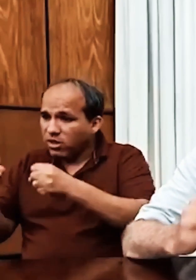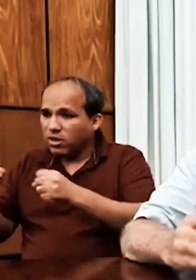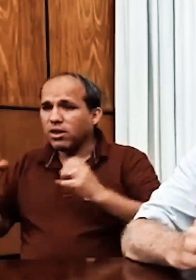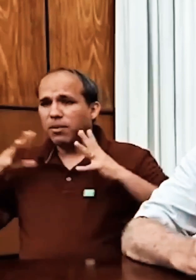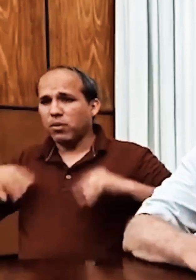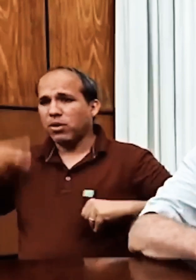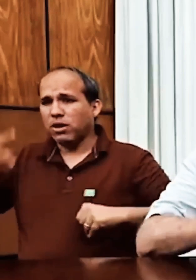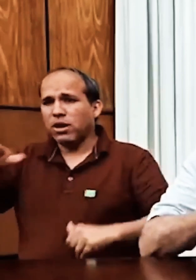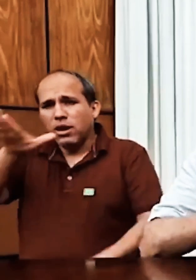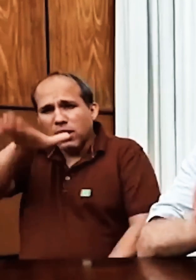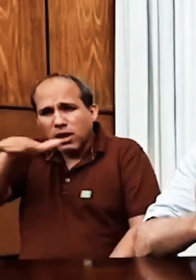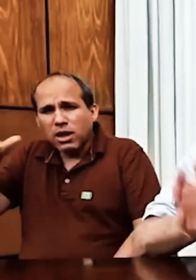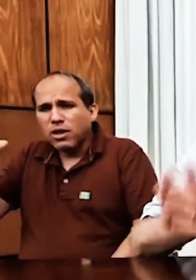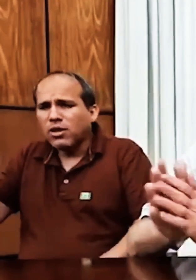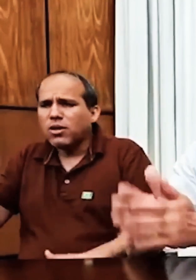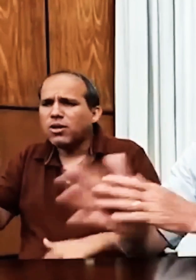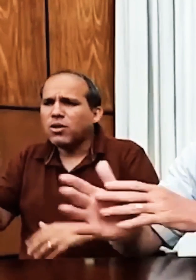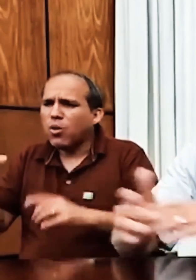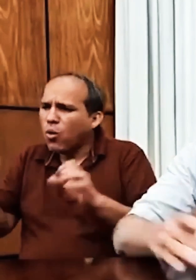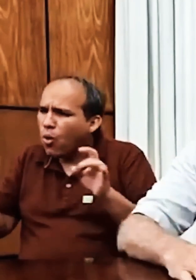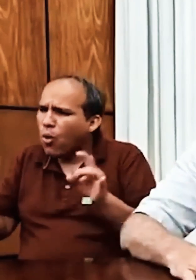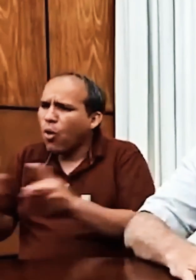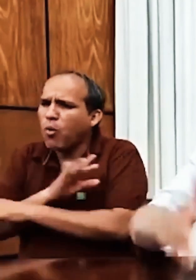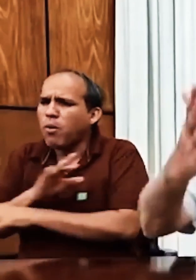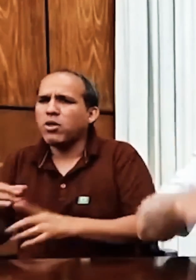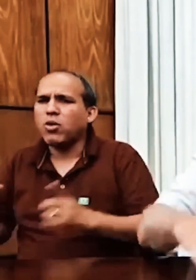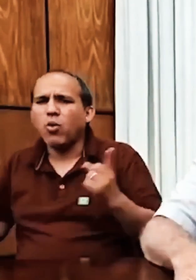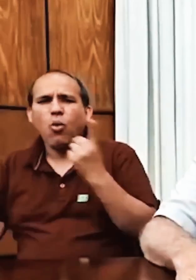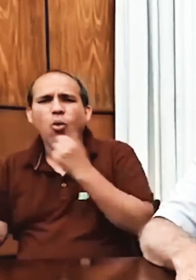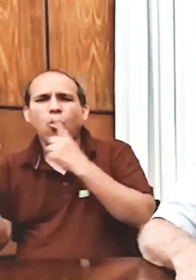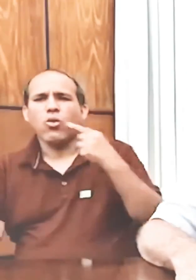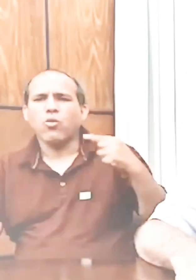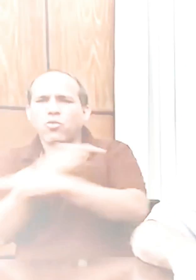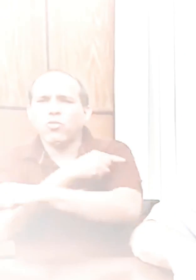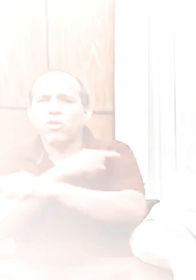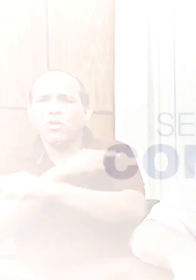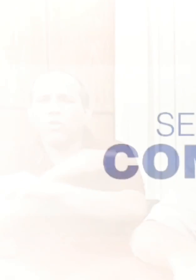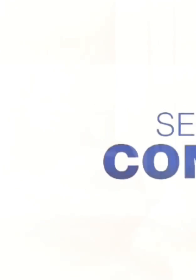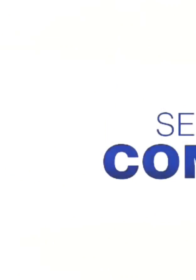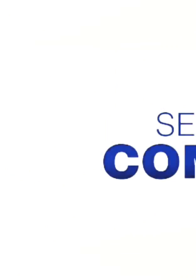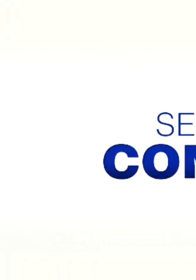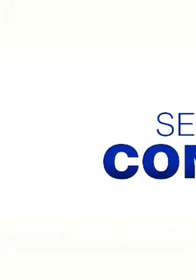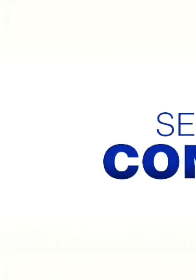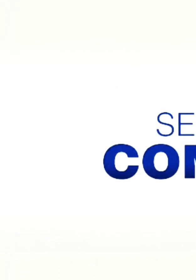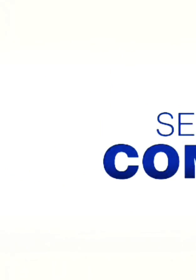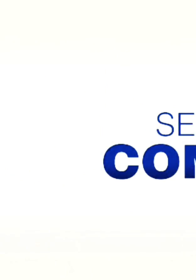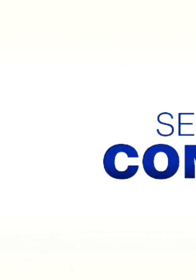inocência das crianças completamente dentro do PT. Muito obrigado a todos.